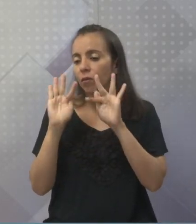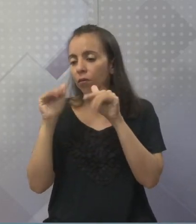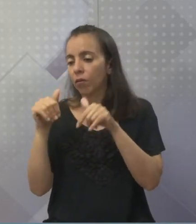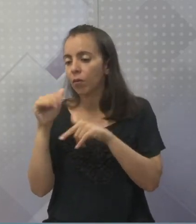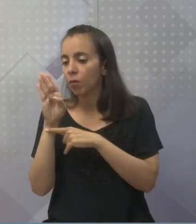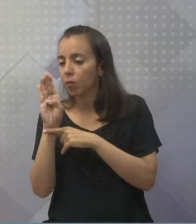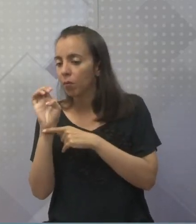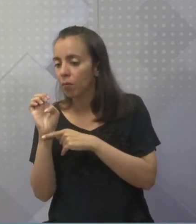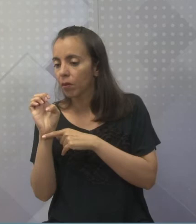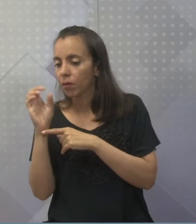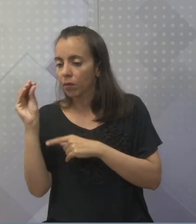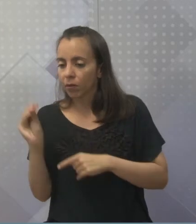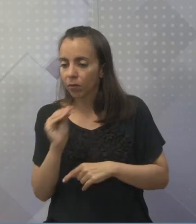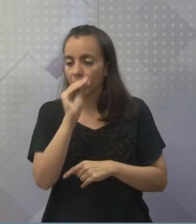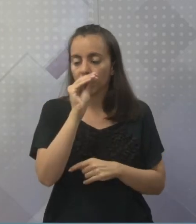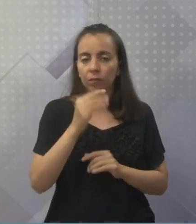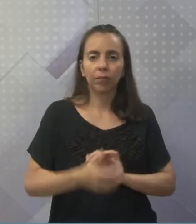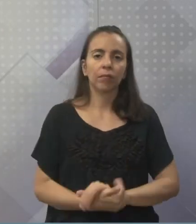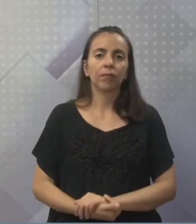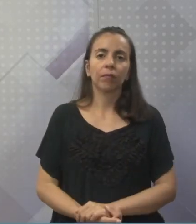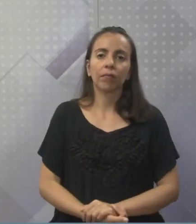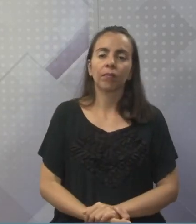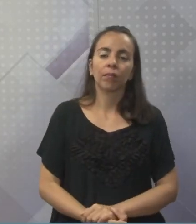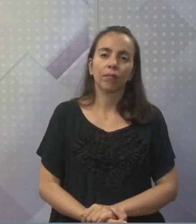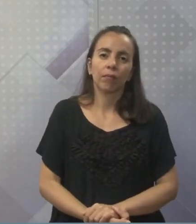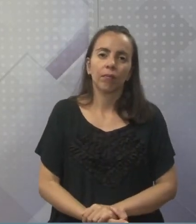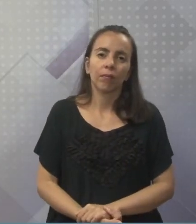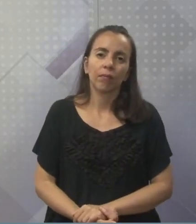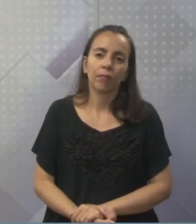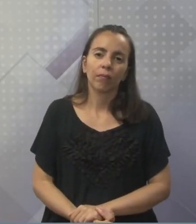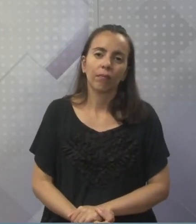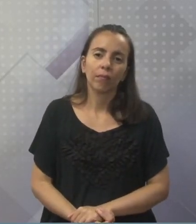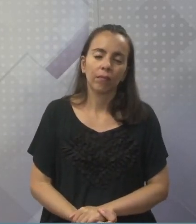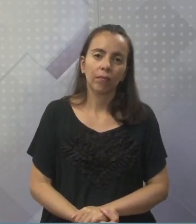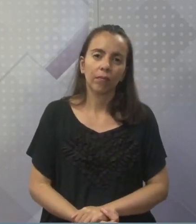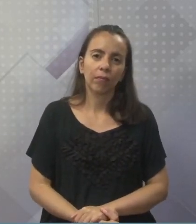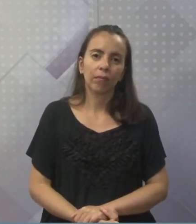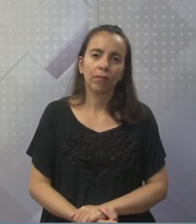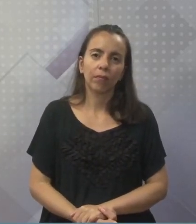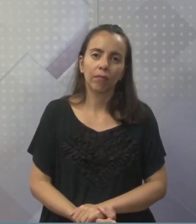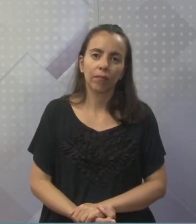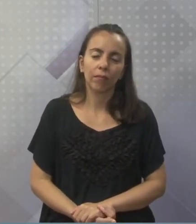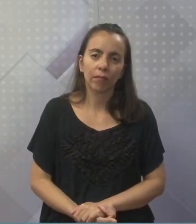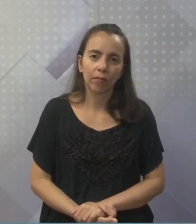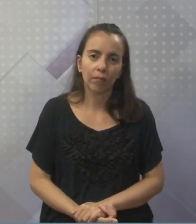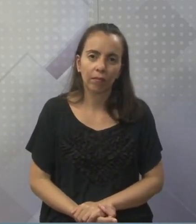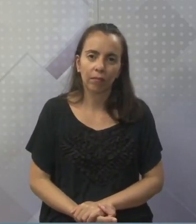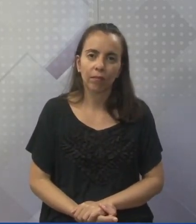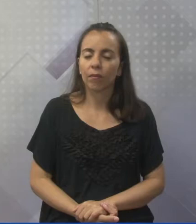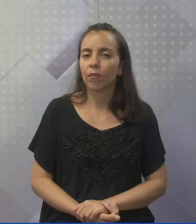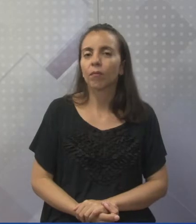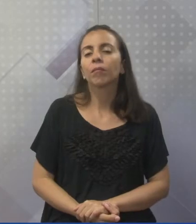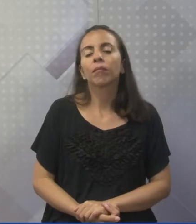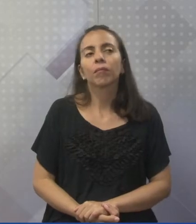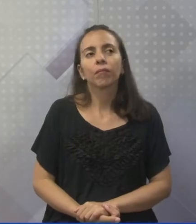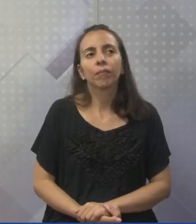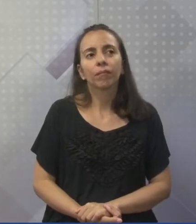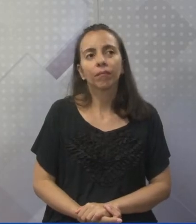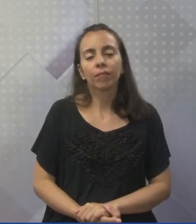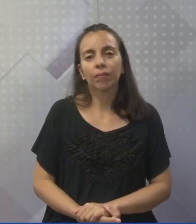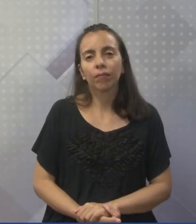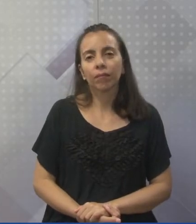vai ter que colocar o were, seja qual for o pronome pessoal. Certo? E visit vai ser o segundo verbo. Então, fica